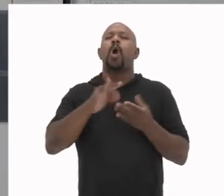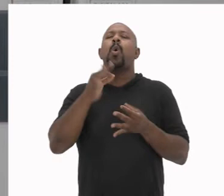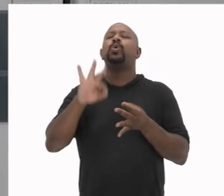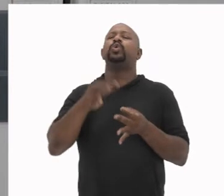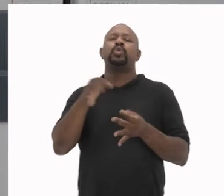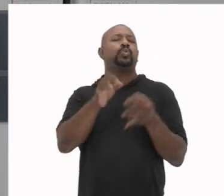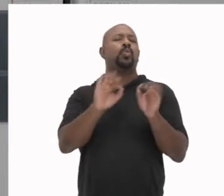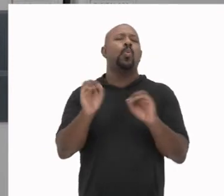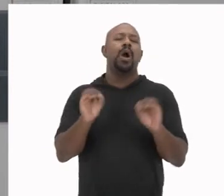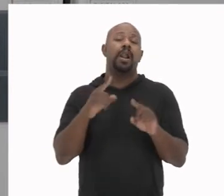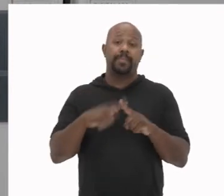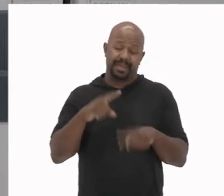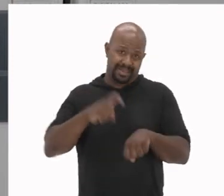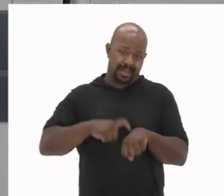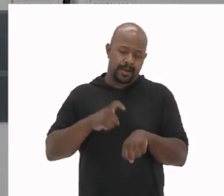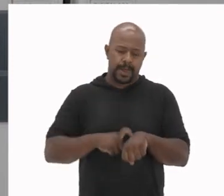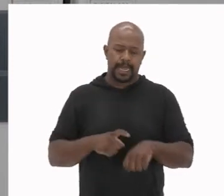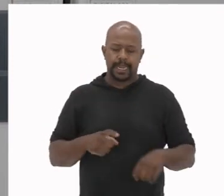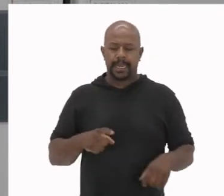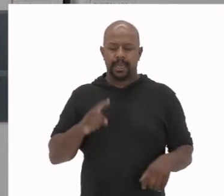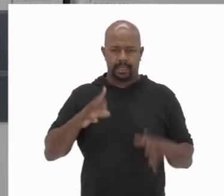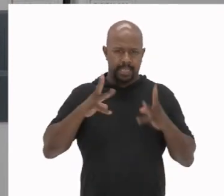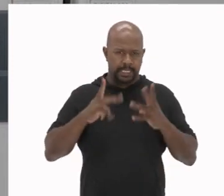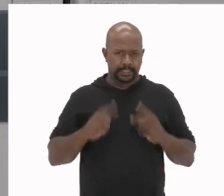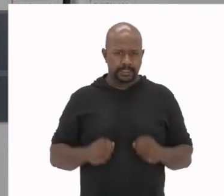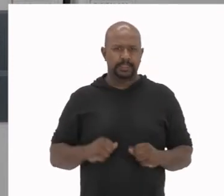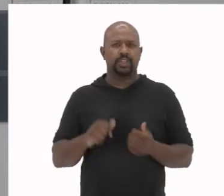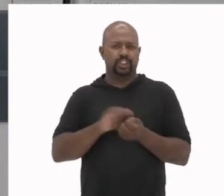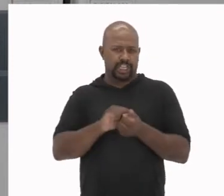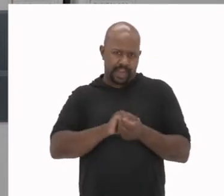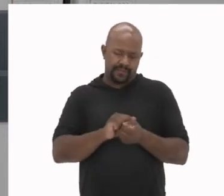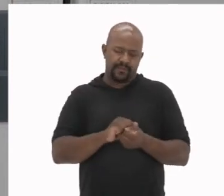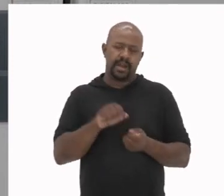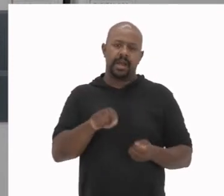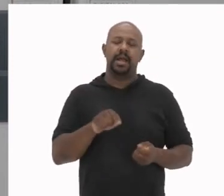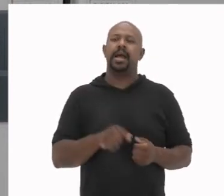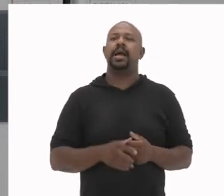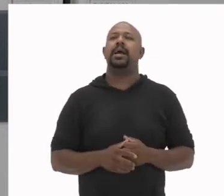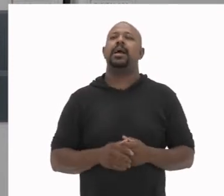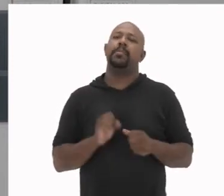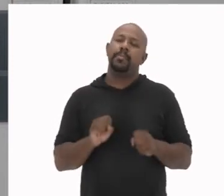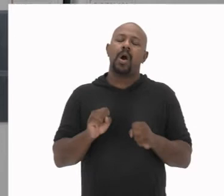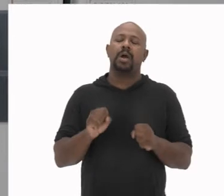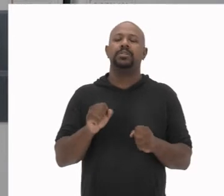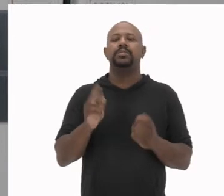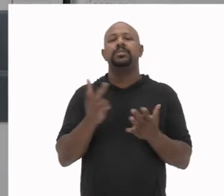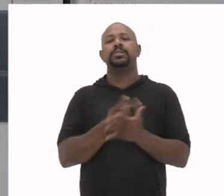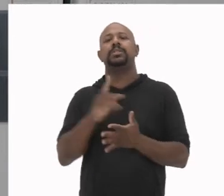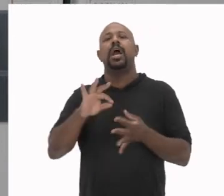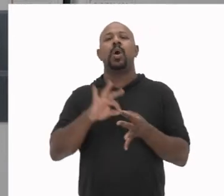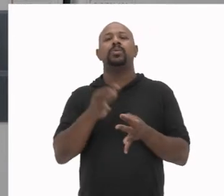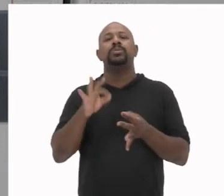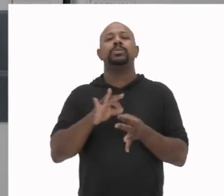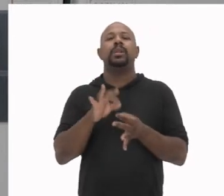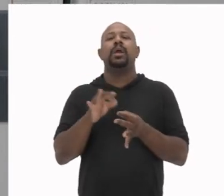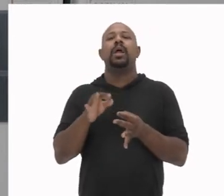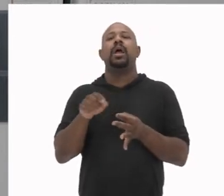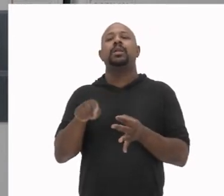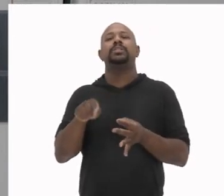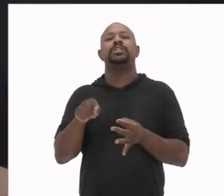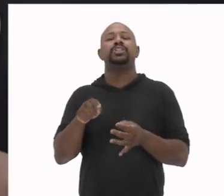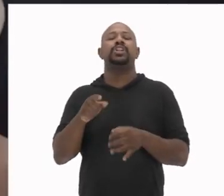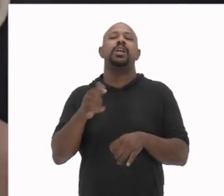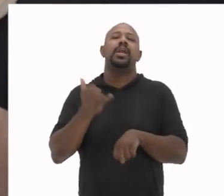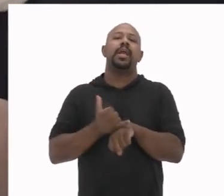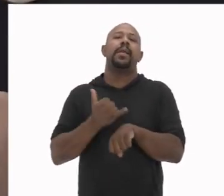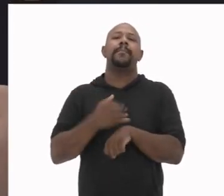que a trincha não tenha costura, porque na hora da higienização, de lavar a trincha, pode acontecer da